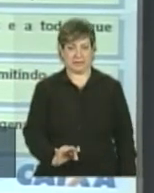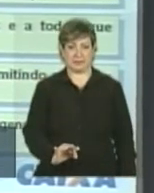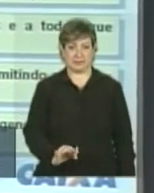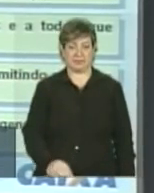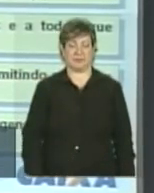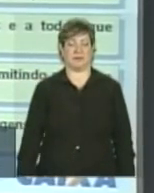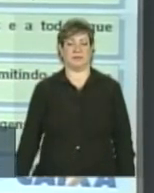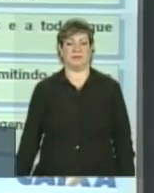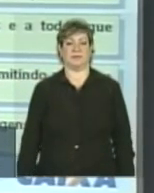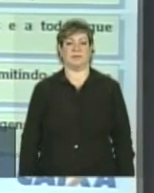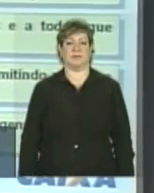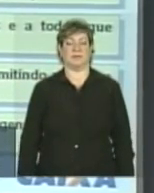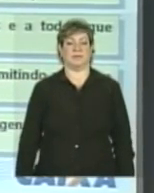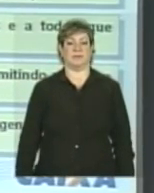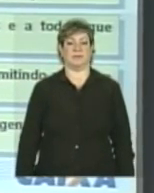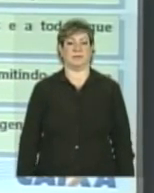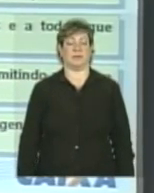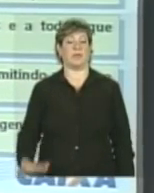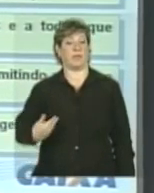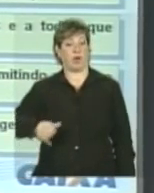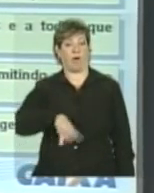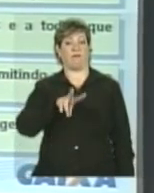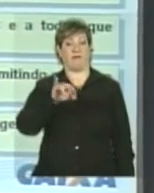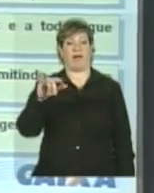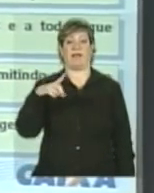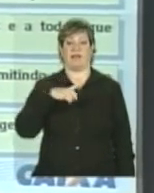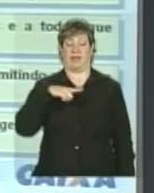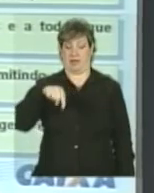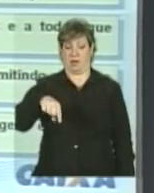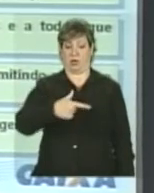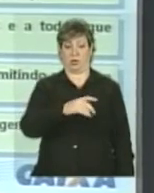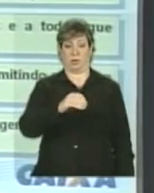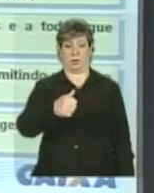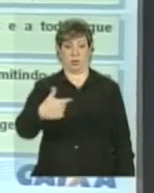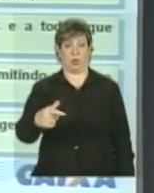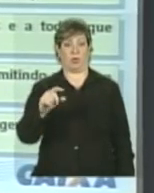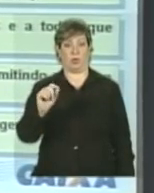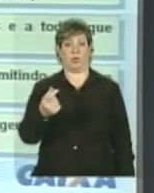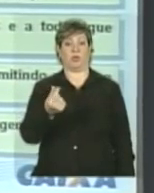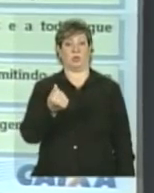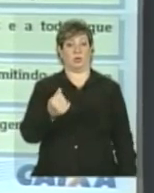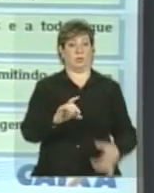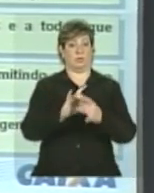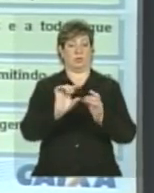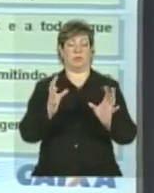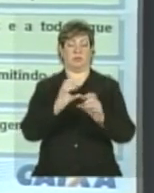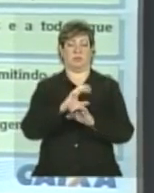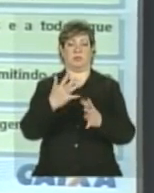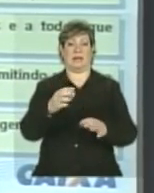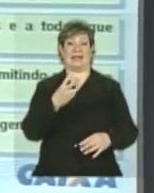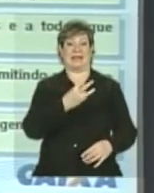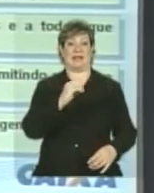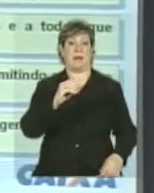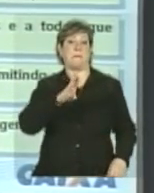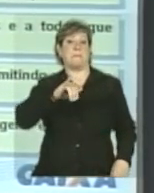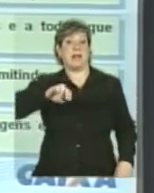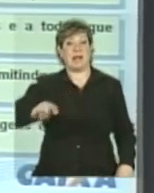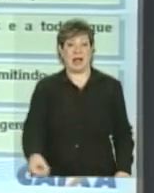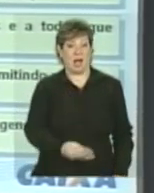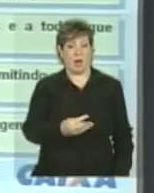né? Nós vamos ter, esse ano, recursos disponíveis da ordem de R$ 300 bilhões